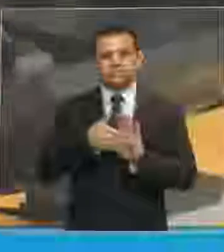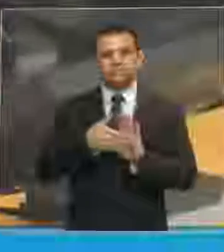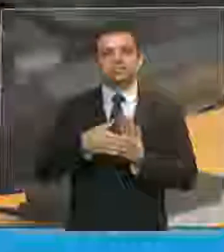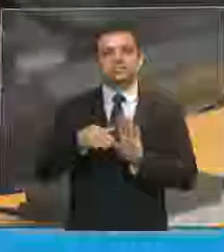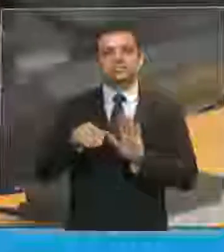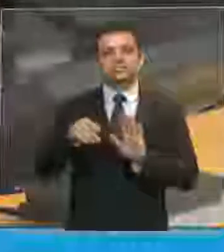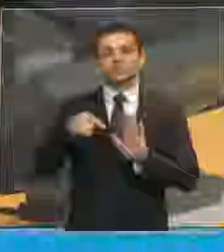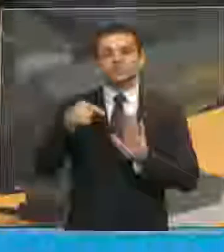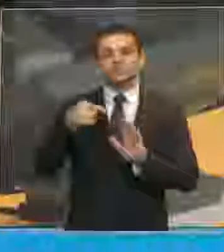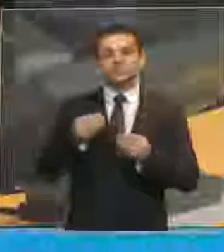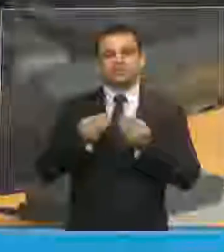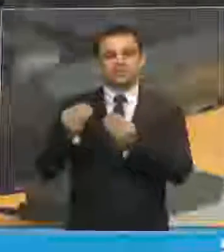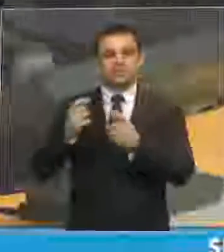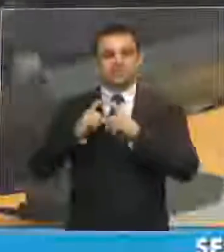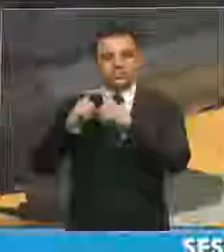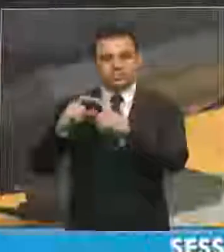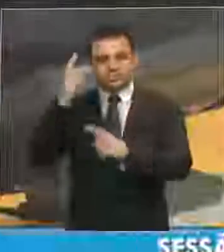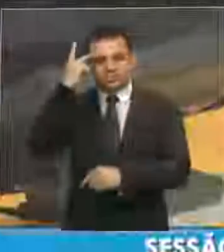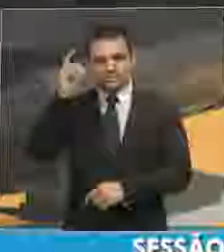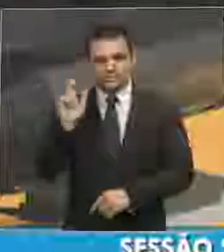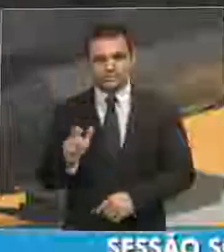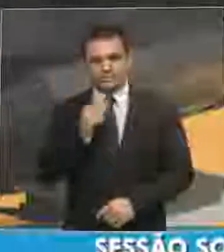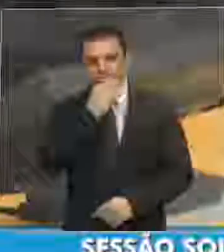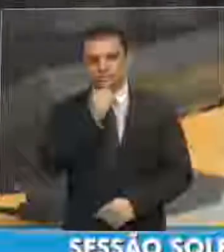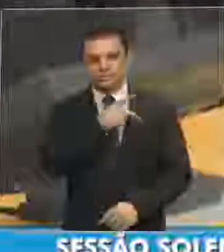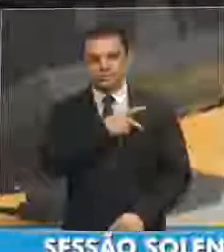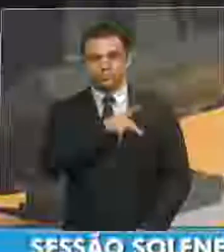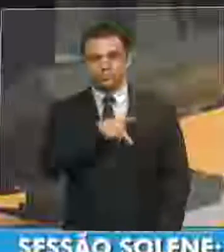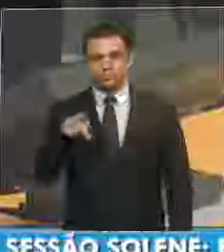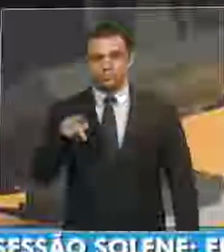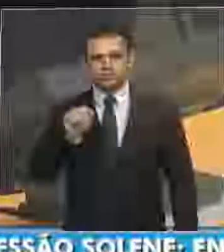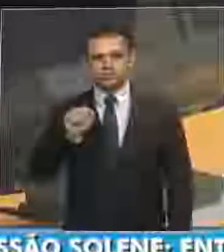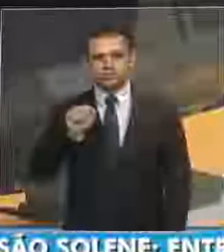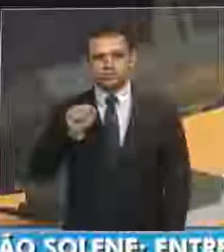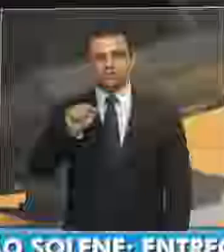ao professor Raimundo Soares Figueiredo.